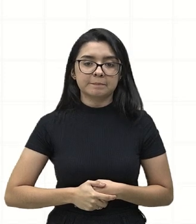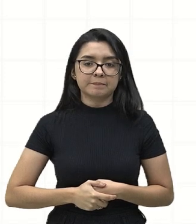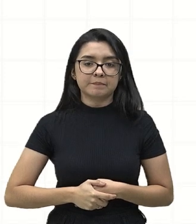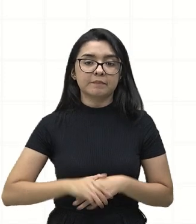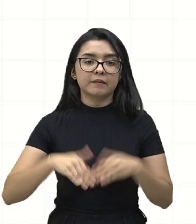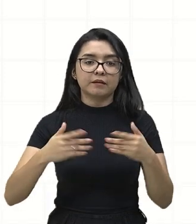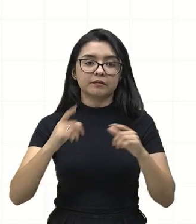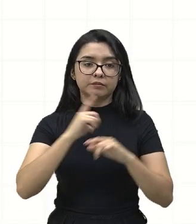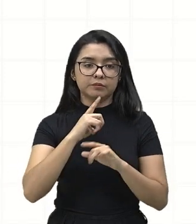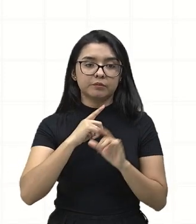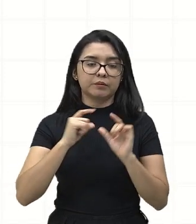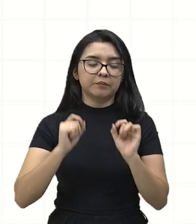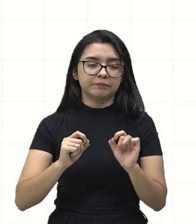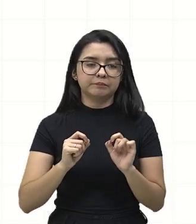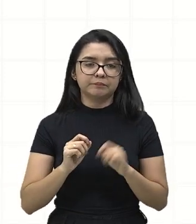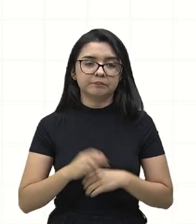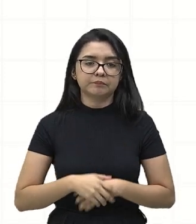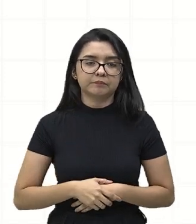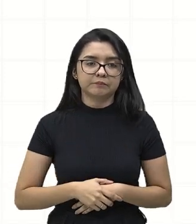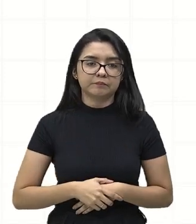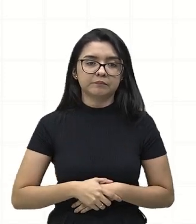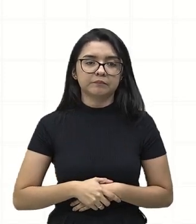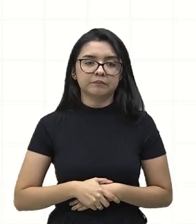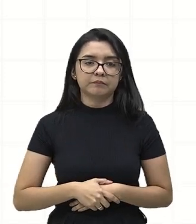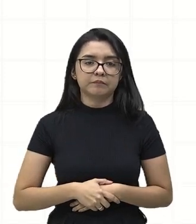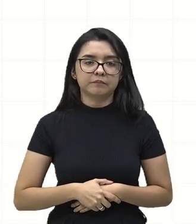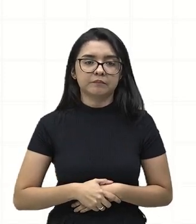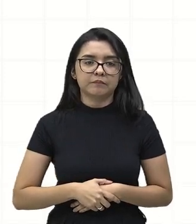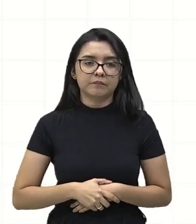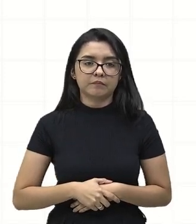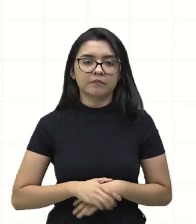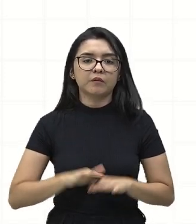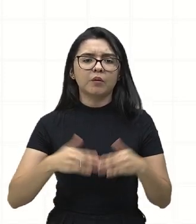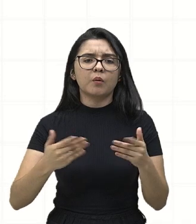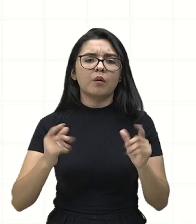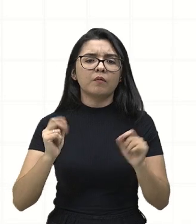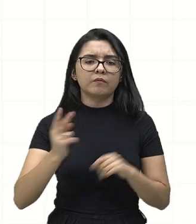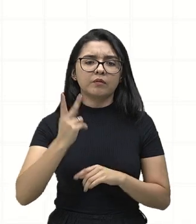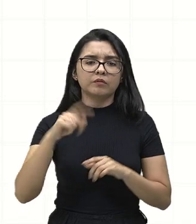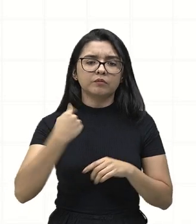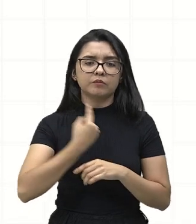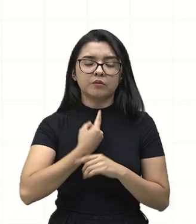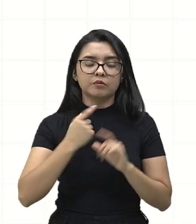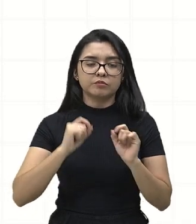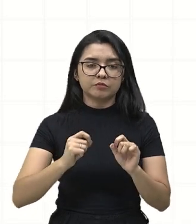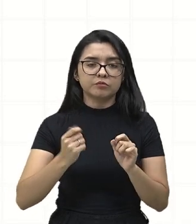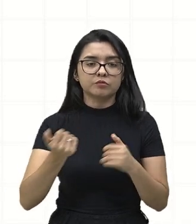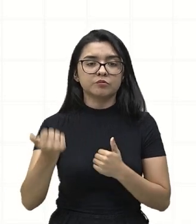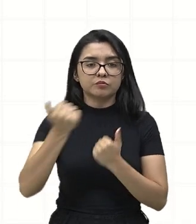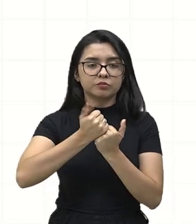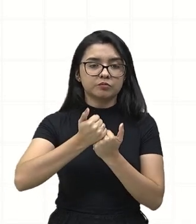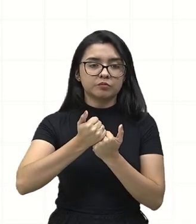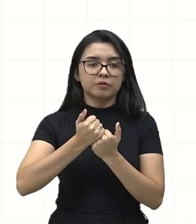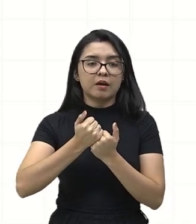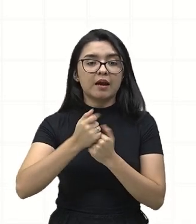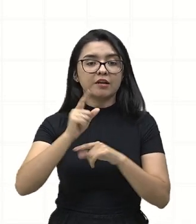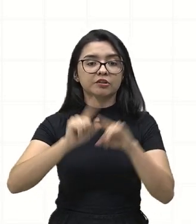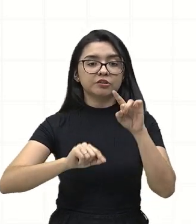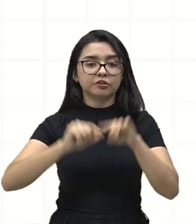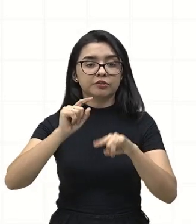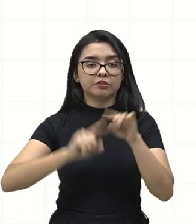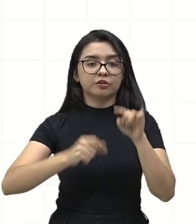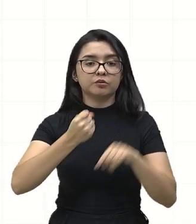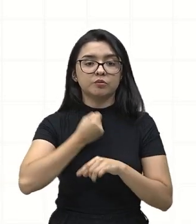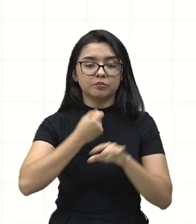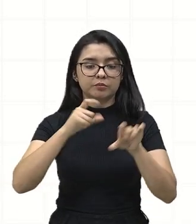por qual valor devemos substituir a estrela no número